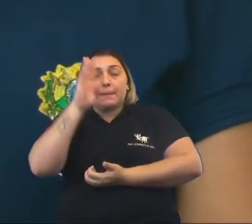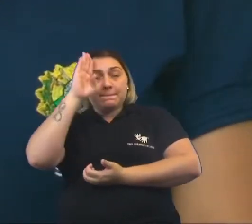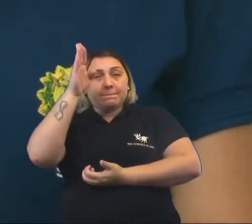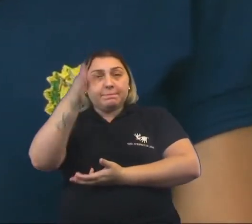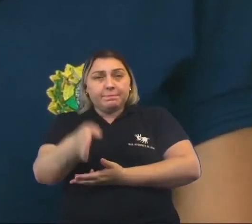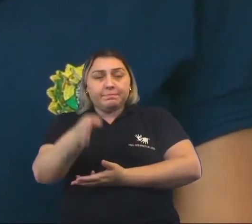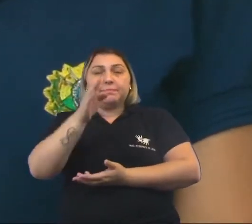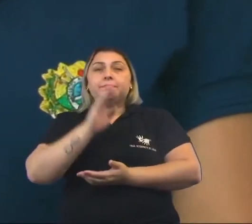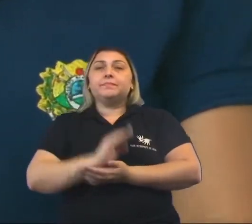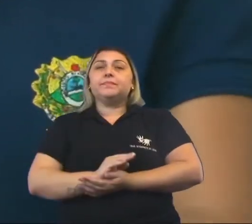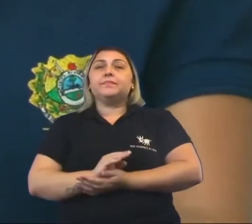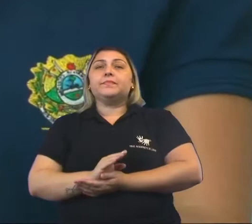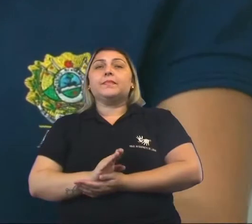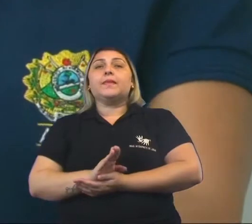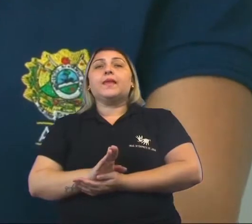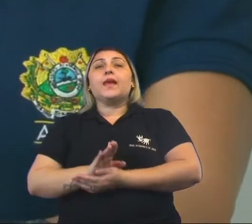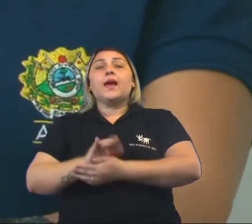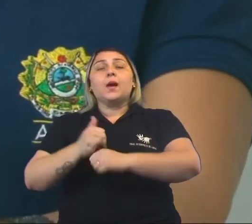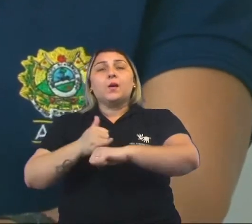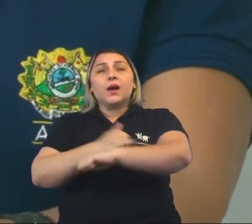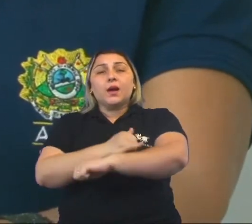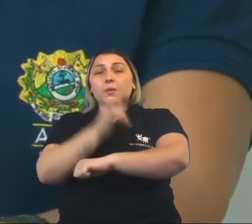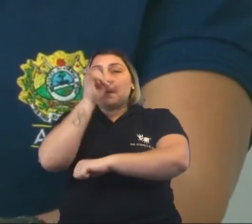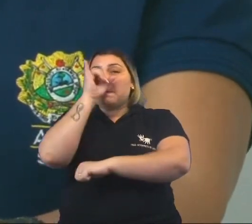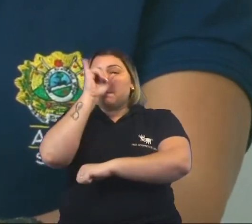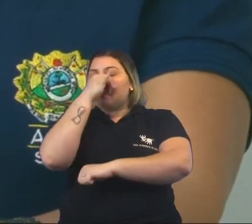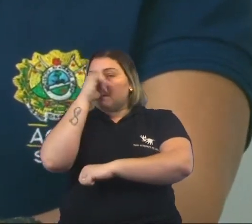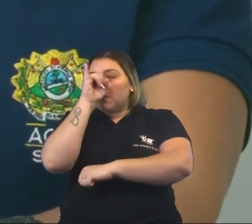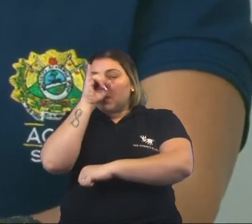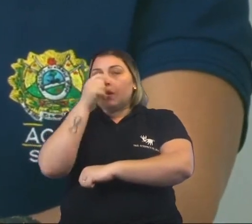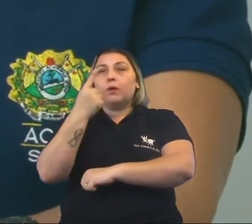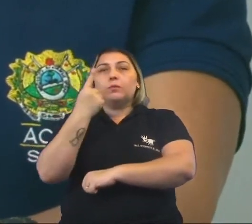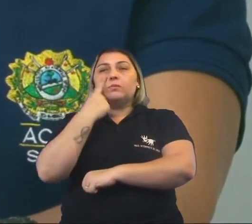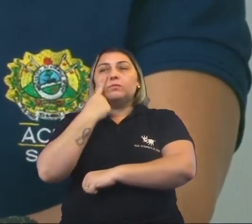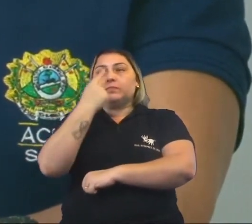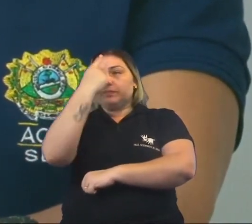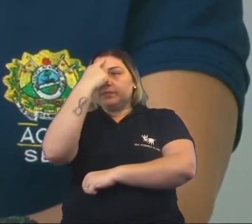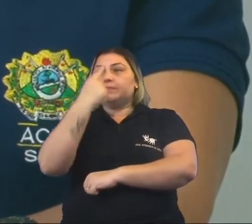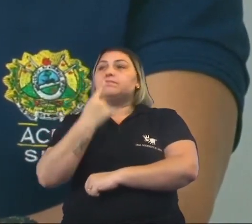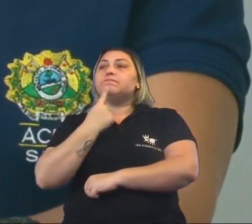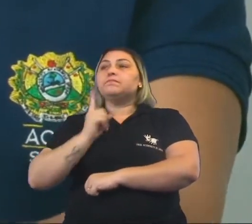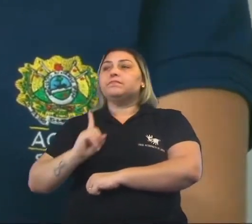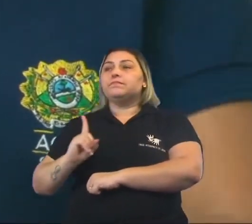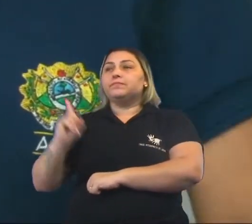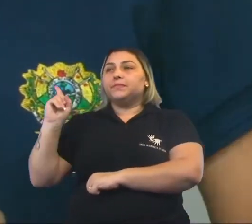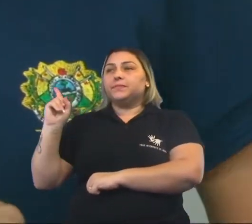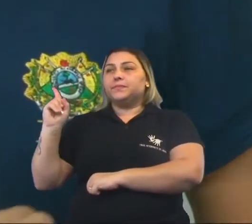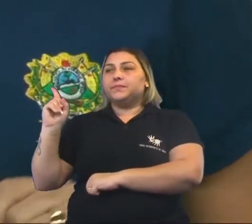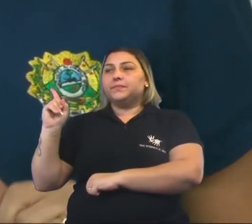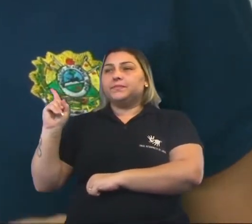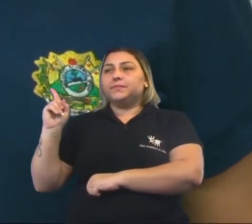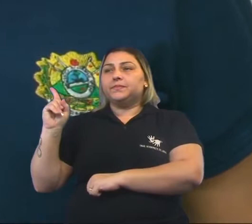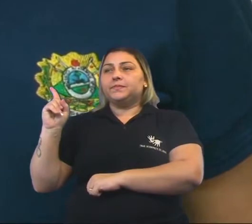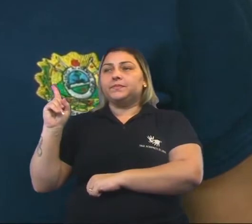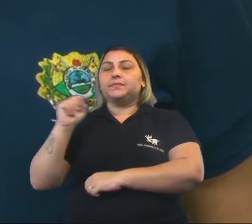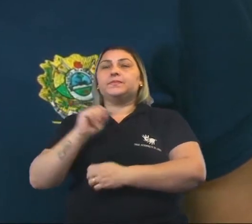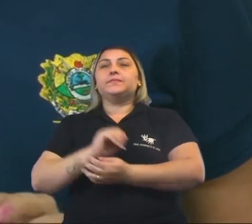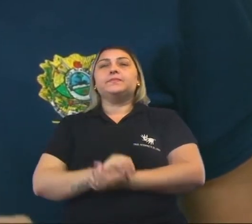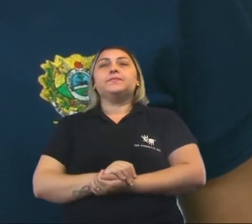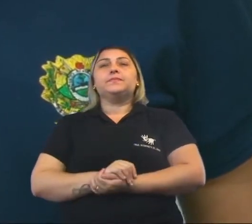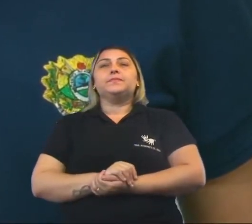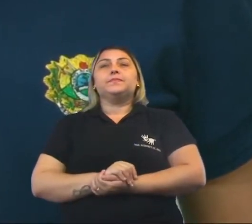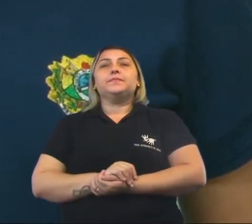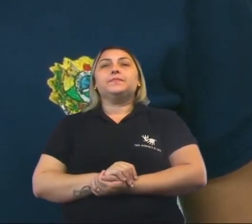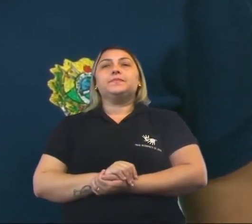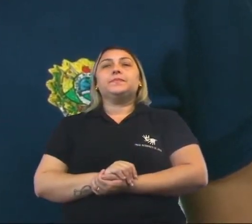principalmente a banha de porco. Aqui nesta imagem nós podemos observar nesse potinho, que é banha